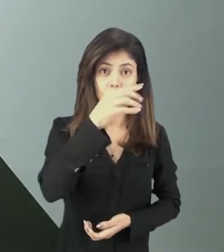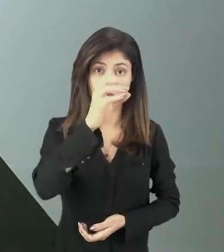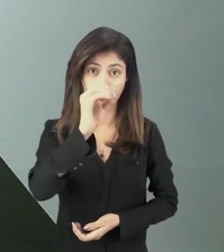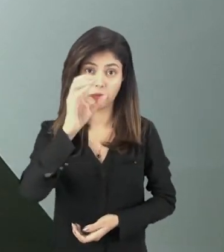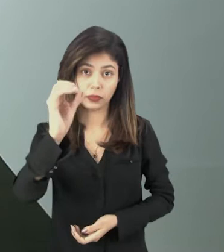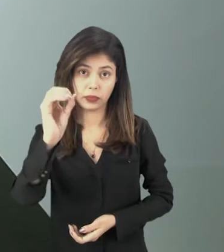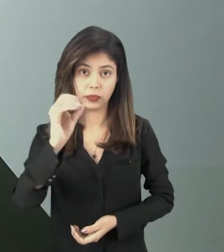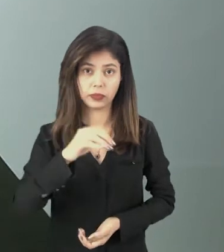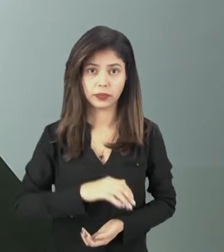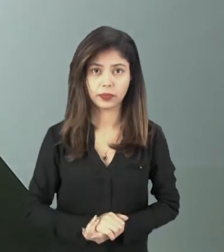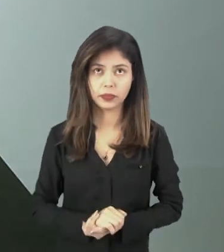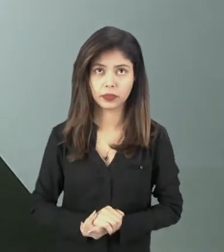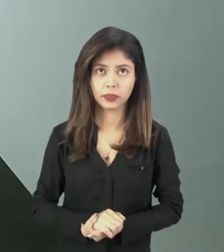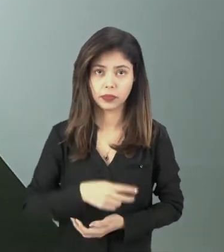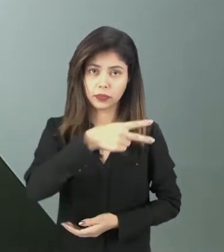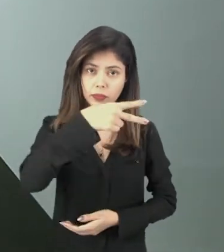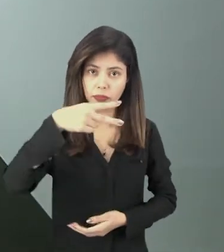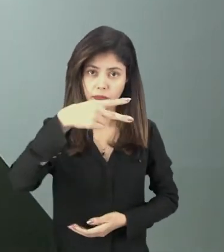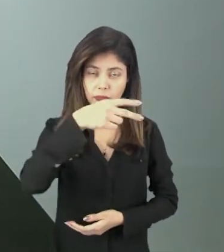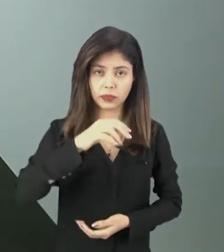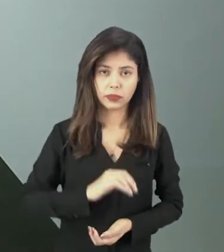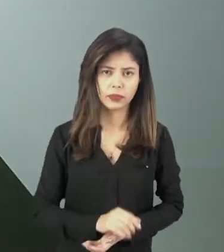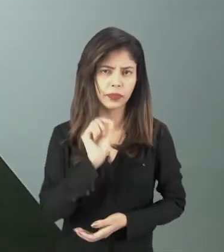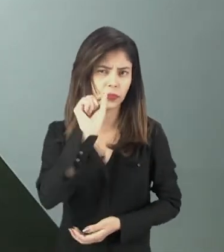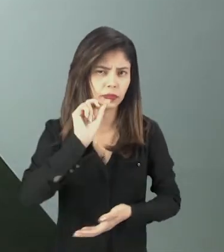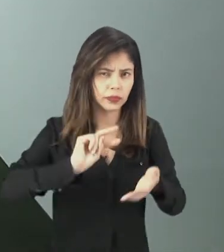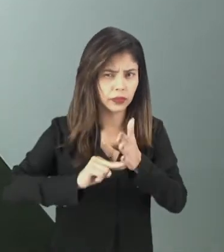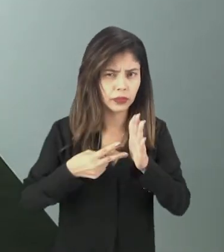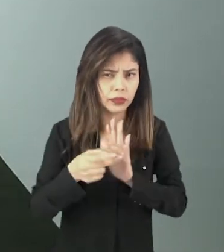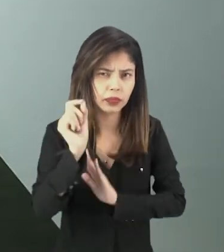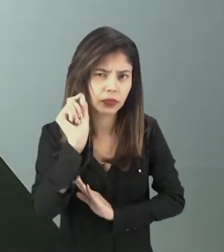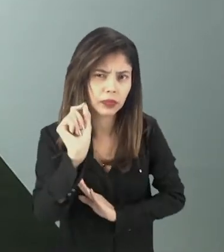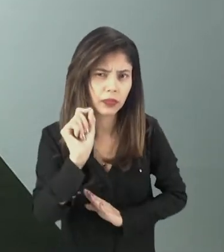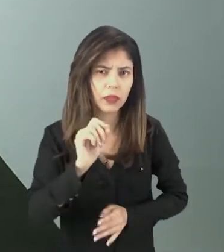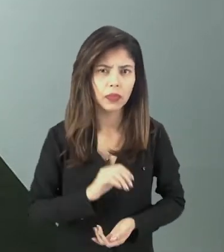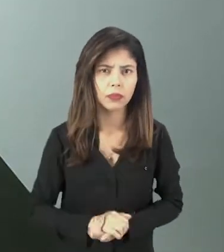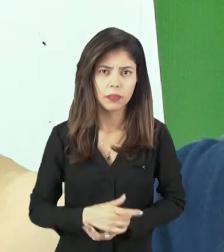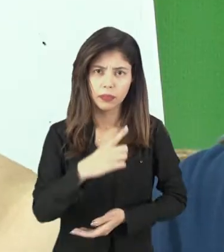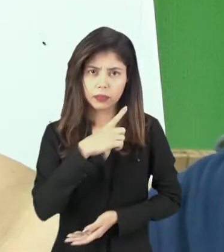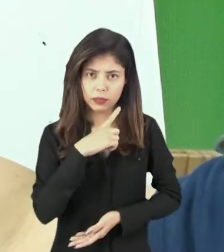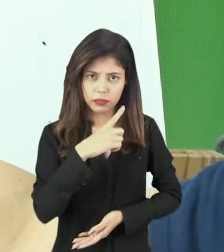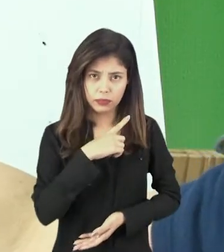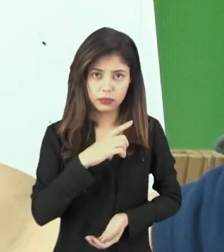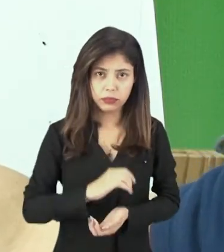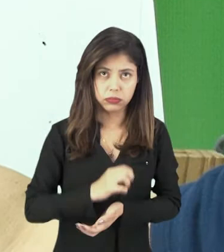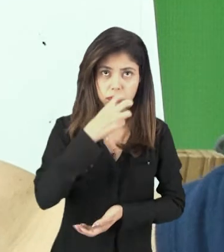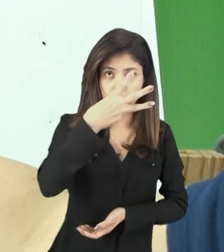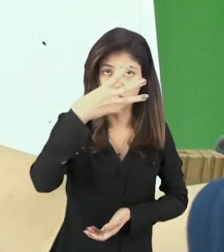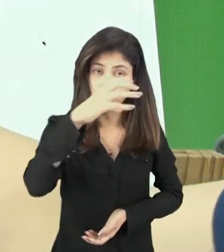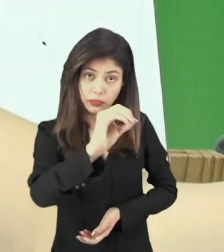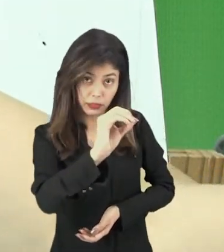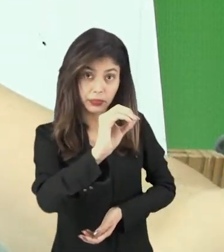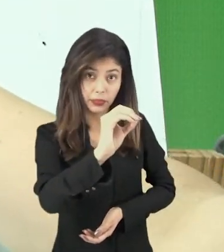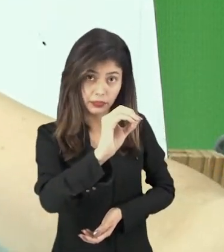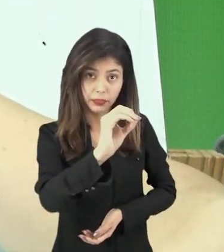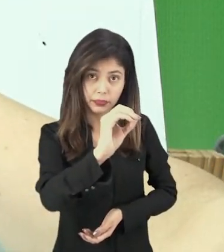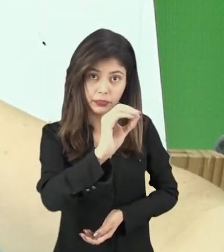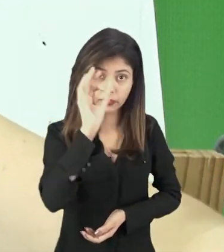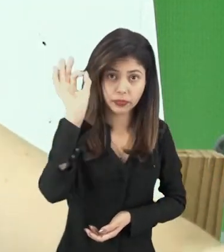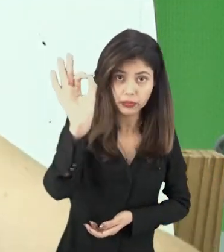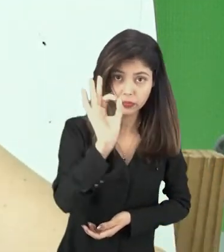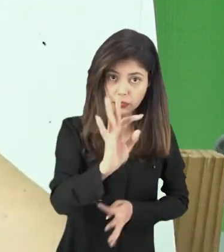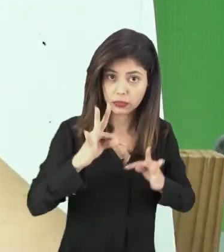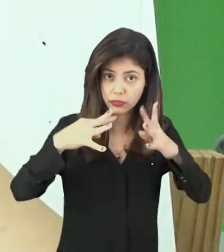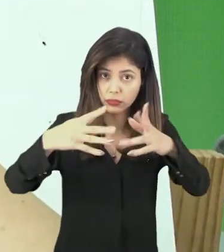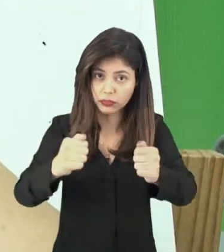700 igual que que significa que eu tenho trinta por cento de um